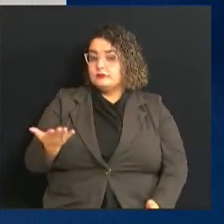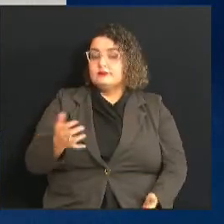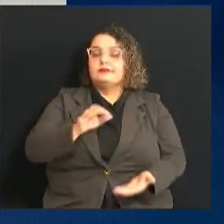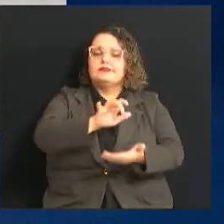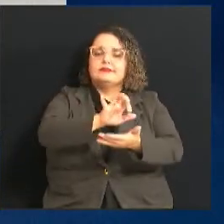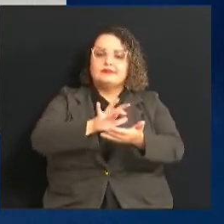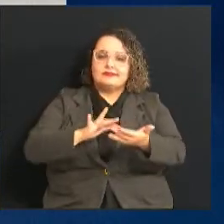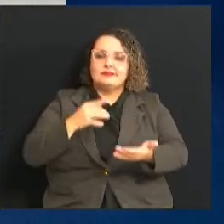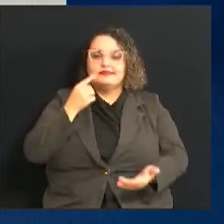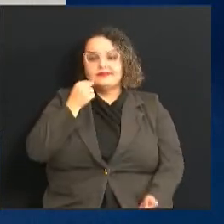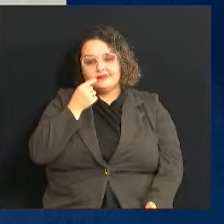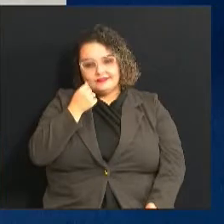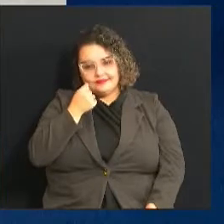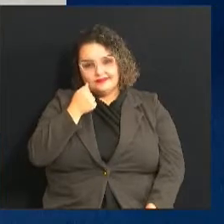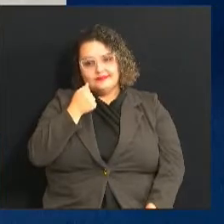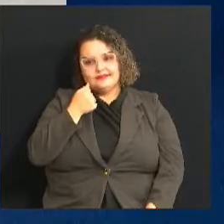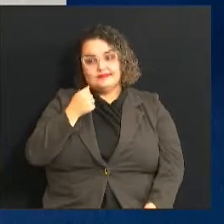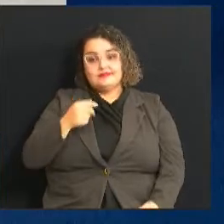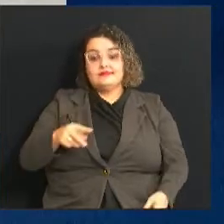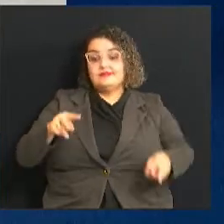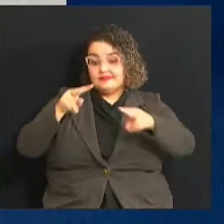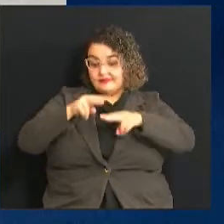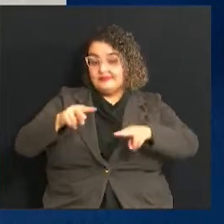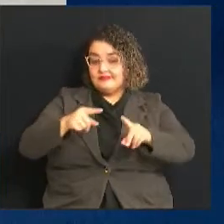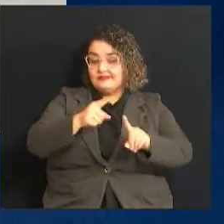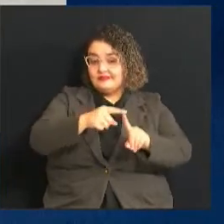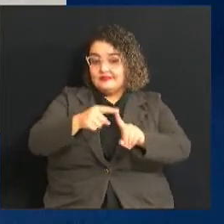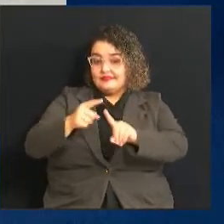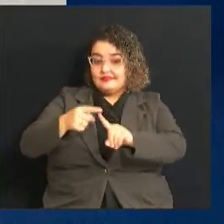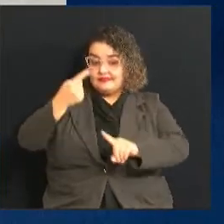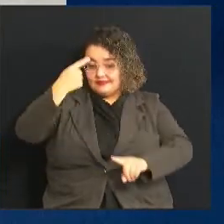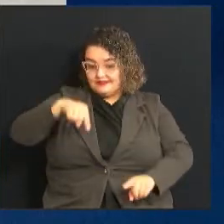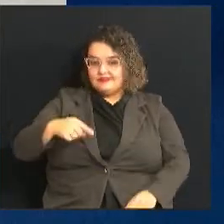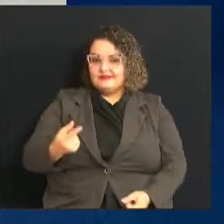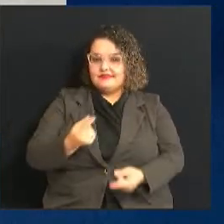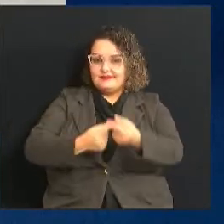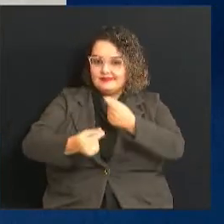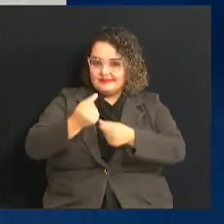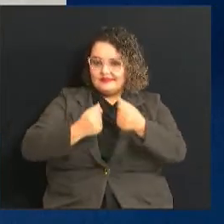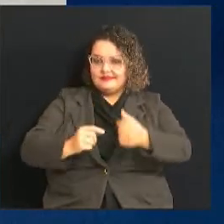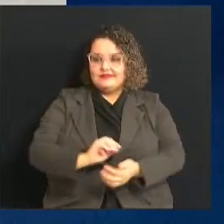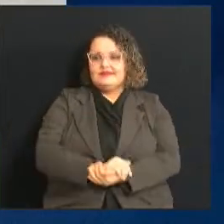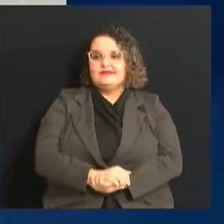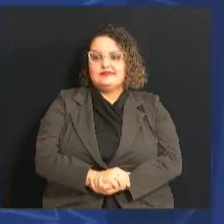do Lápis aborda os tipos de perfis financeiros.